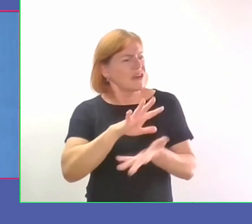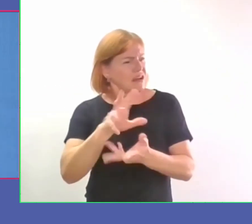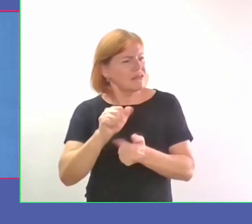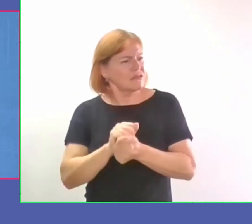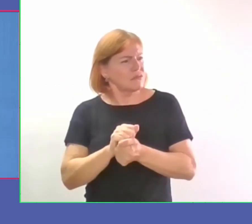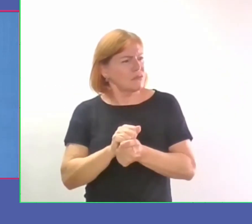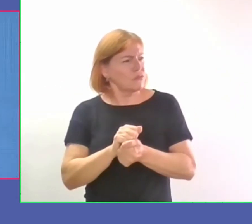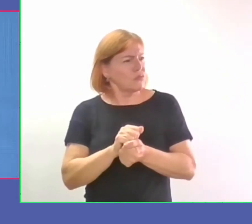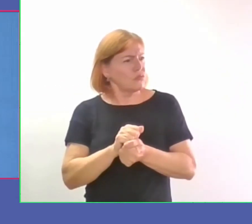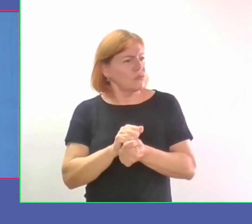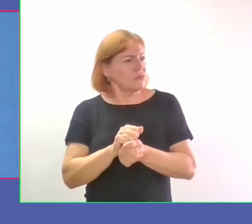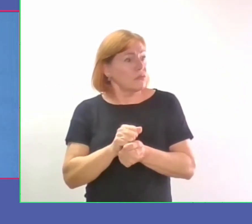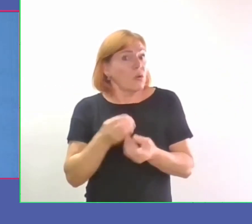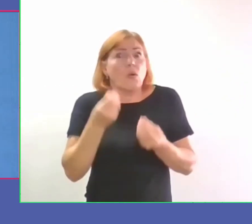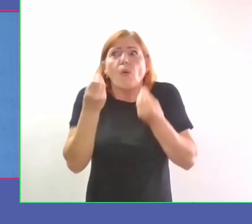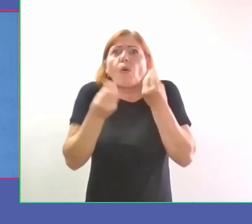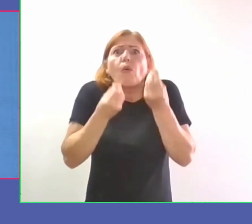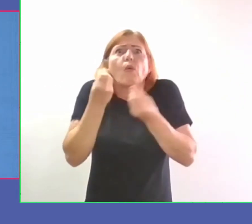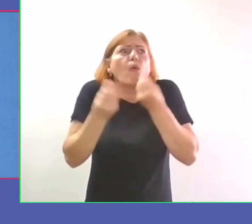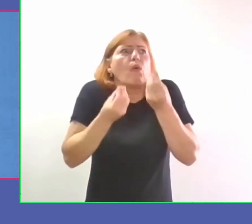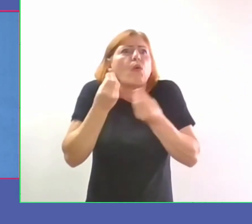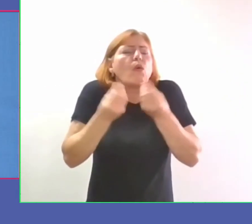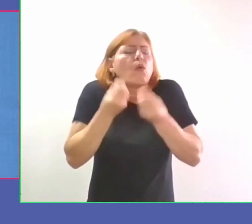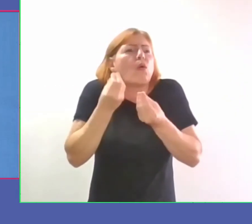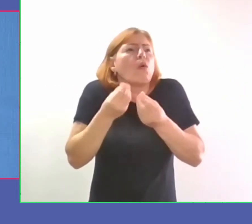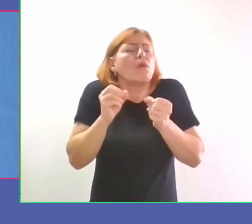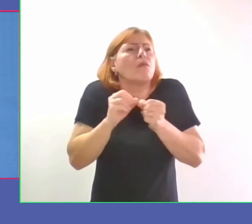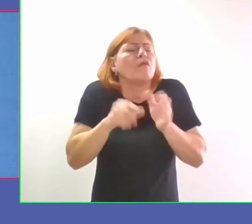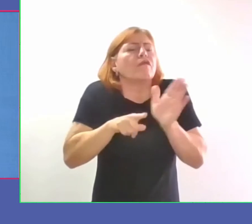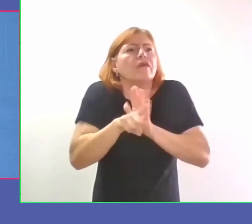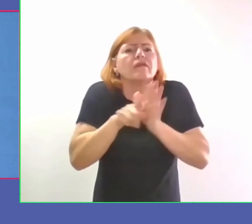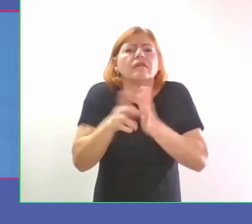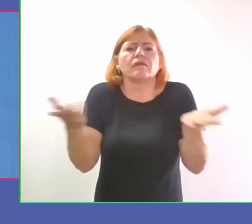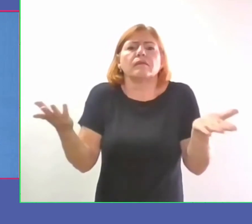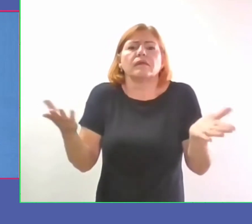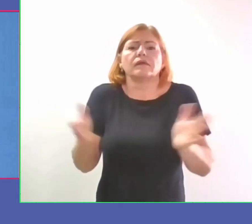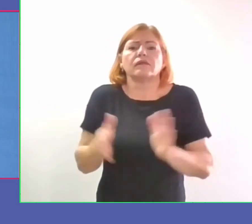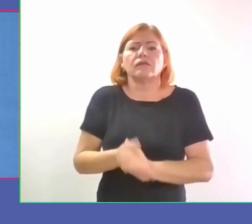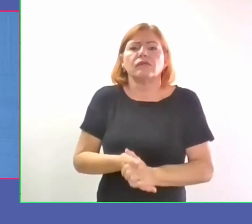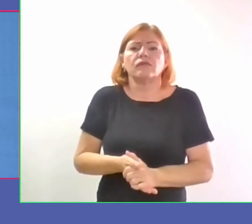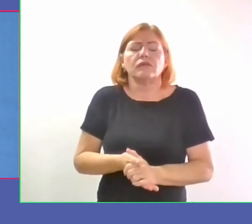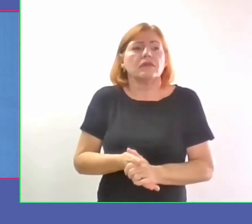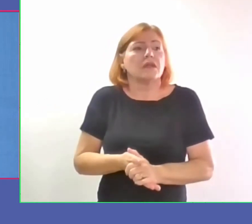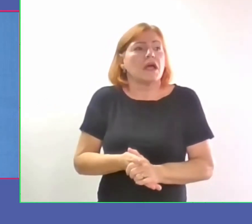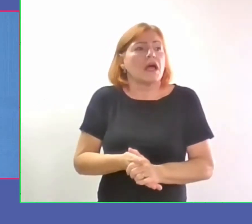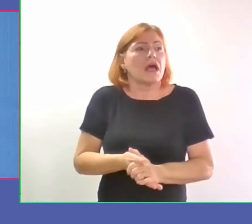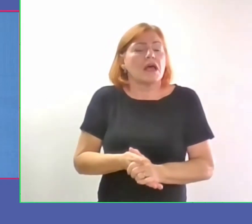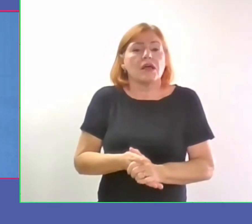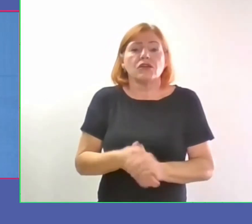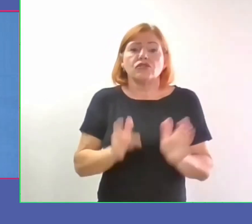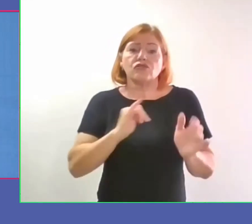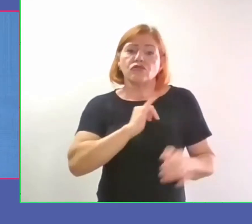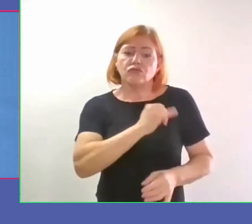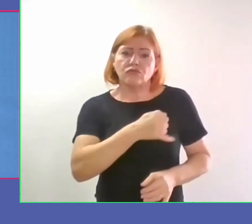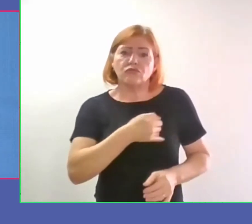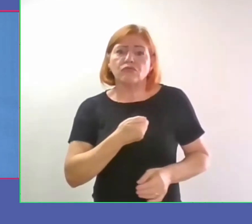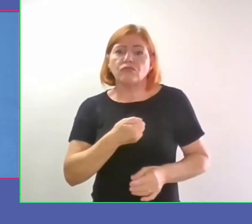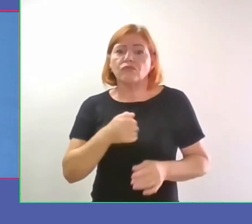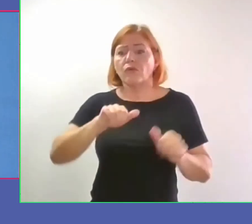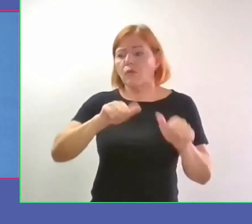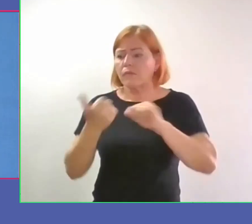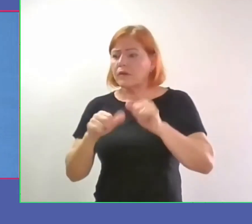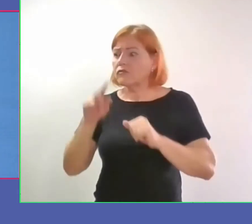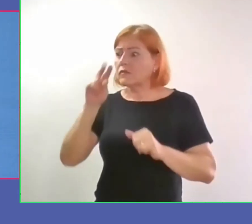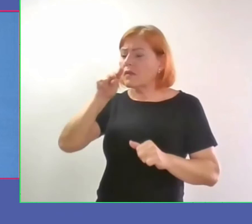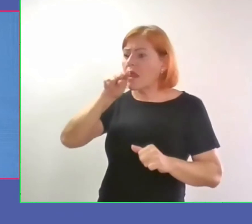águas do batismo, ele viu o Espírito descer sobre Jesus com a pomba, né? E a voz que dizia: esse